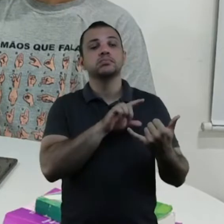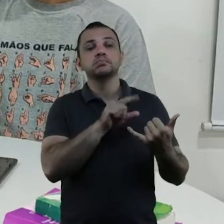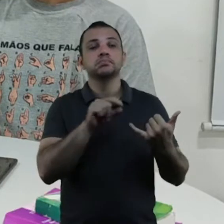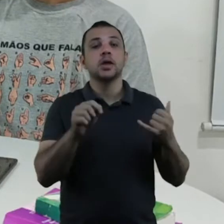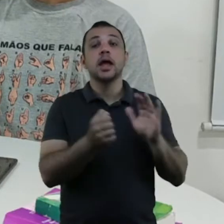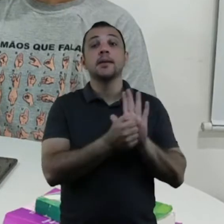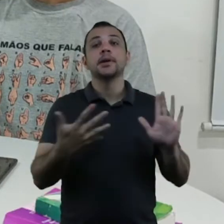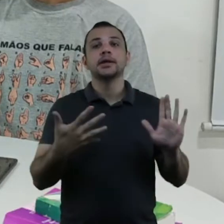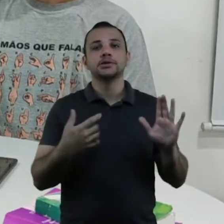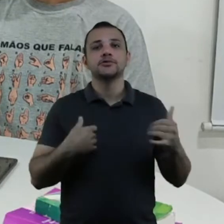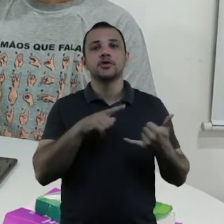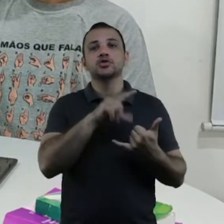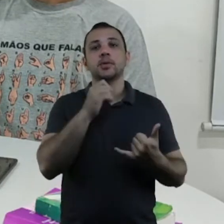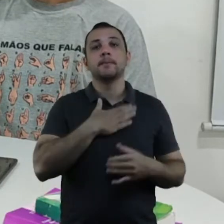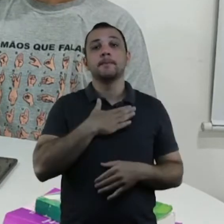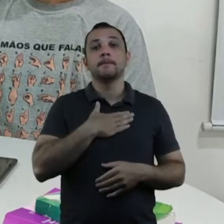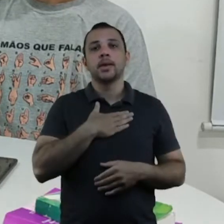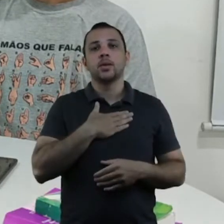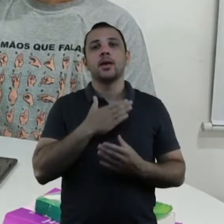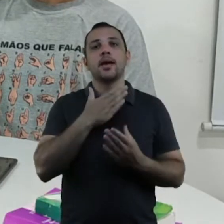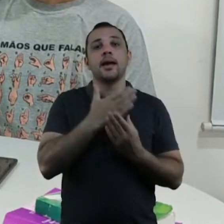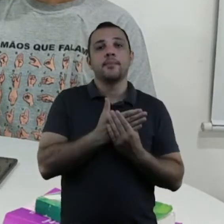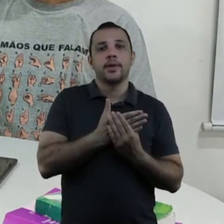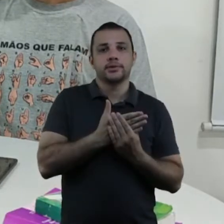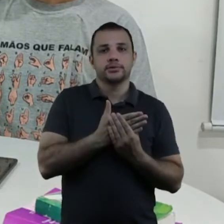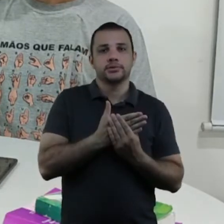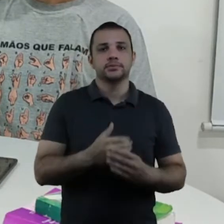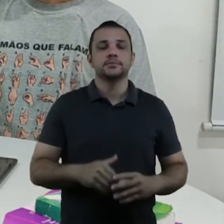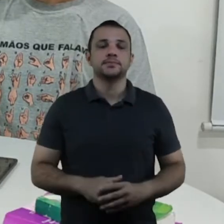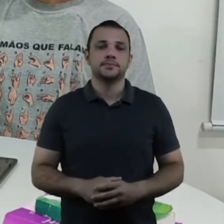Estou aqui navegando pelos aplicativos, vou aqui nos meus arquivos.